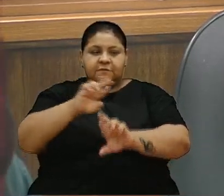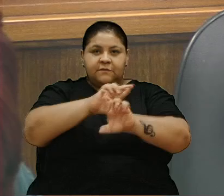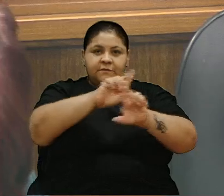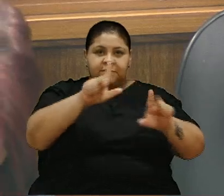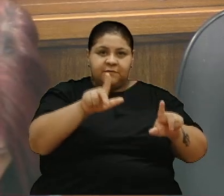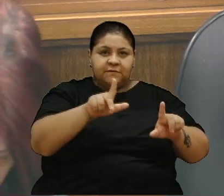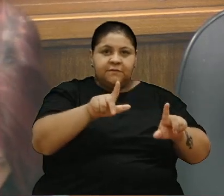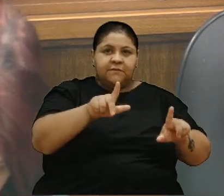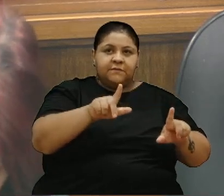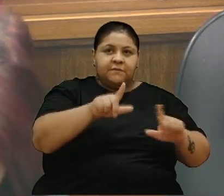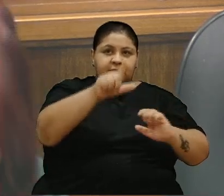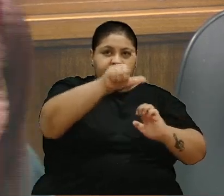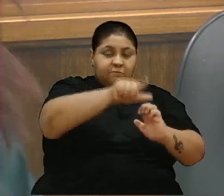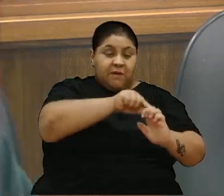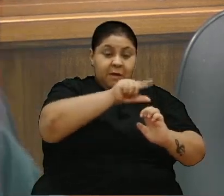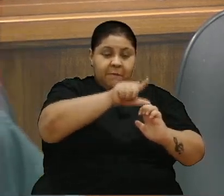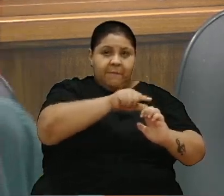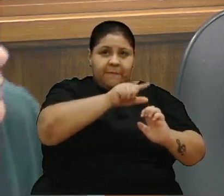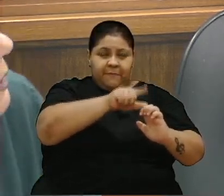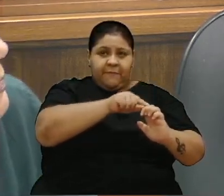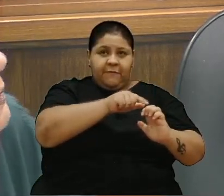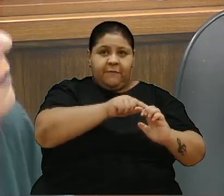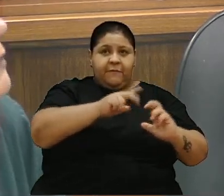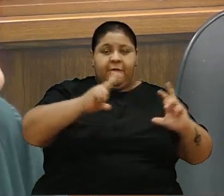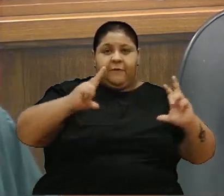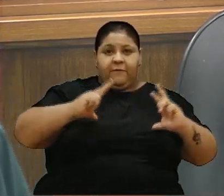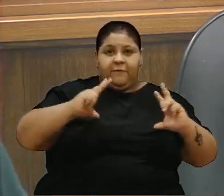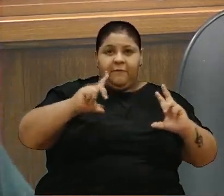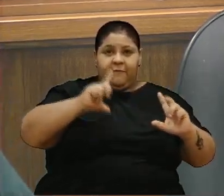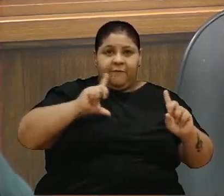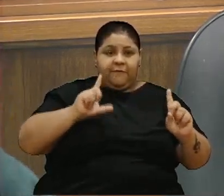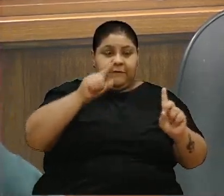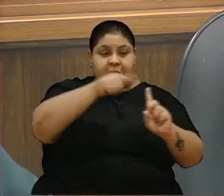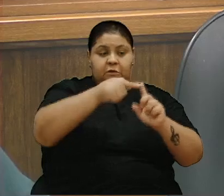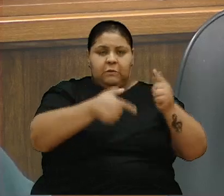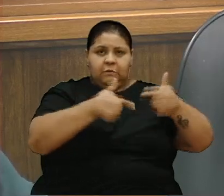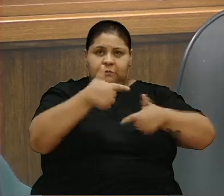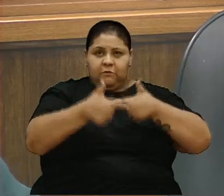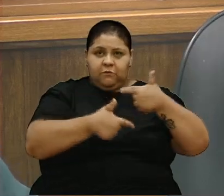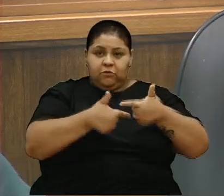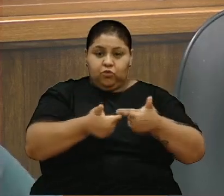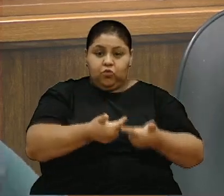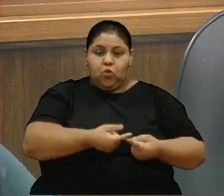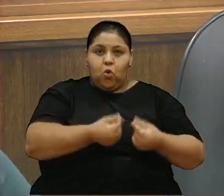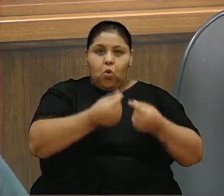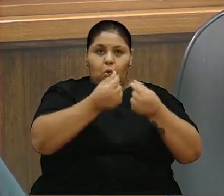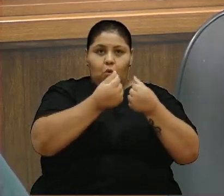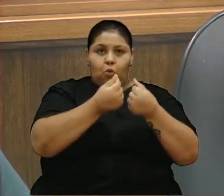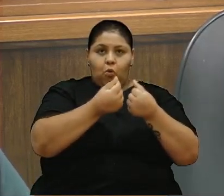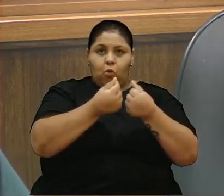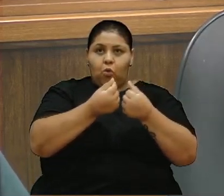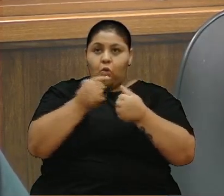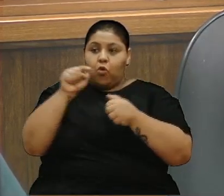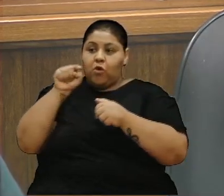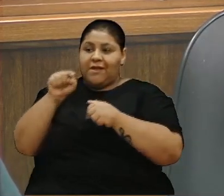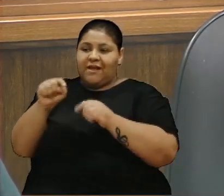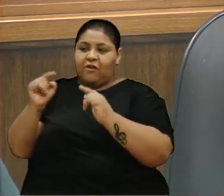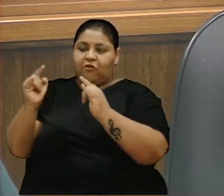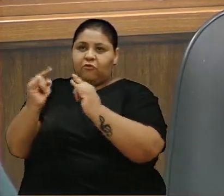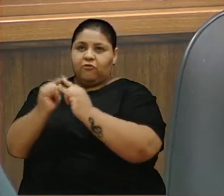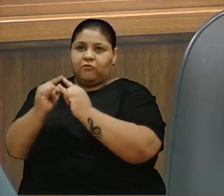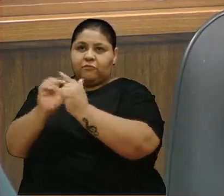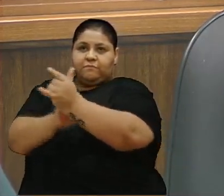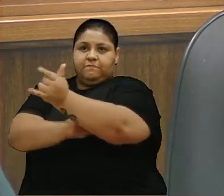uma empresa privada, que tem o objetivo do trabalho, do lucro, e de uma